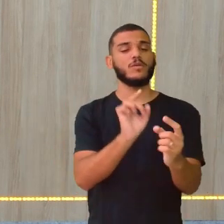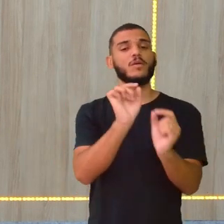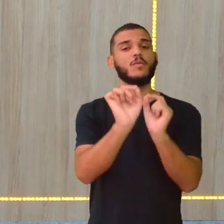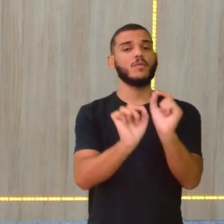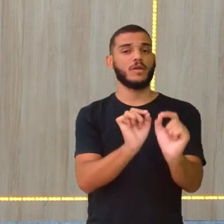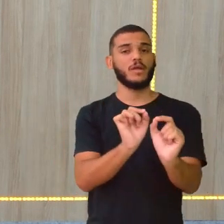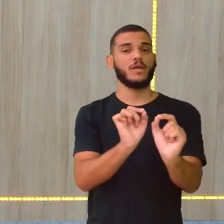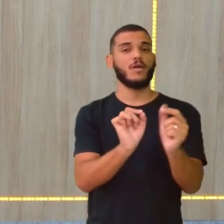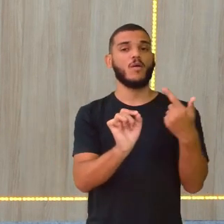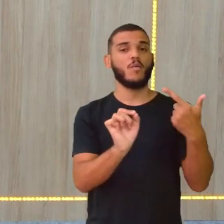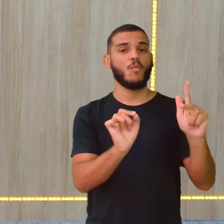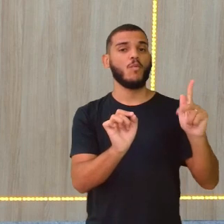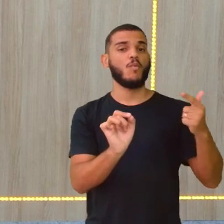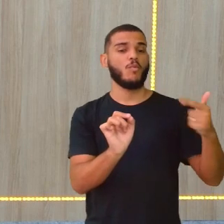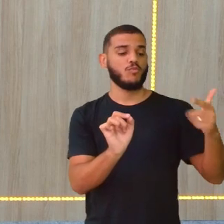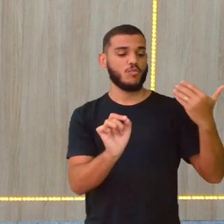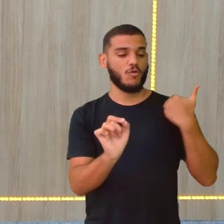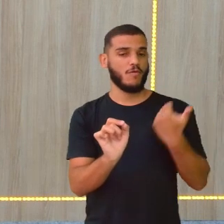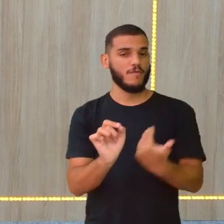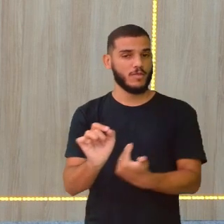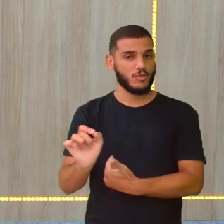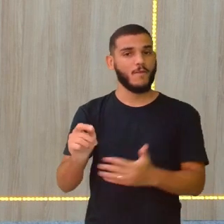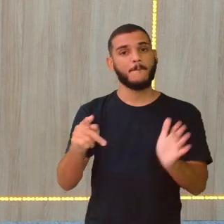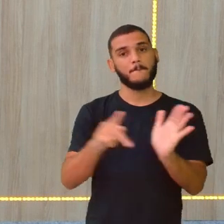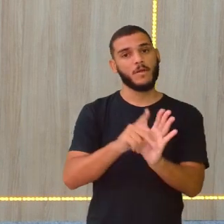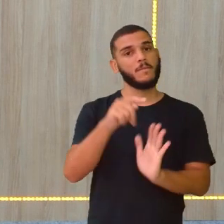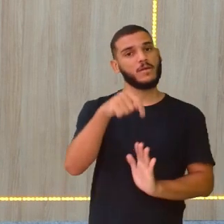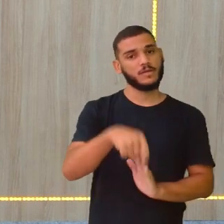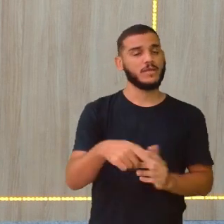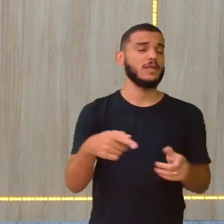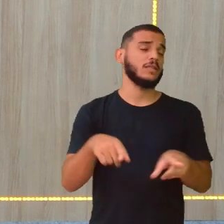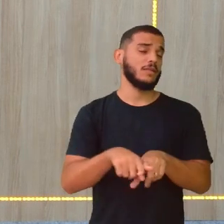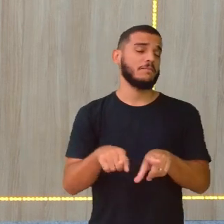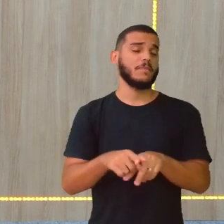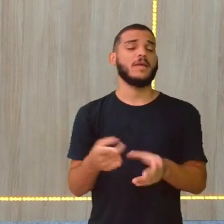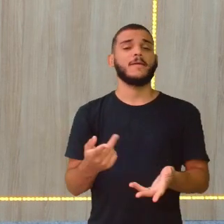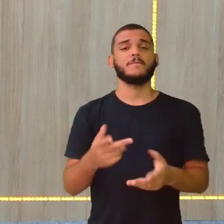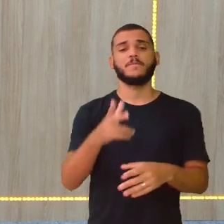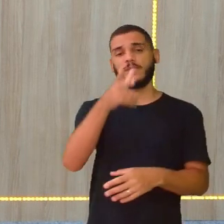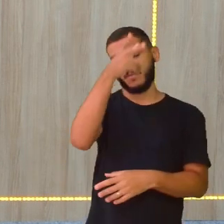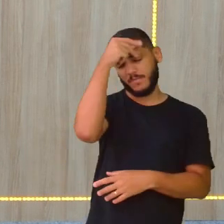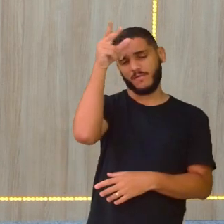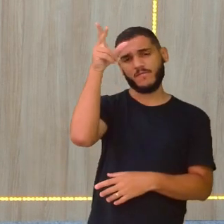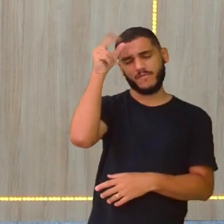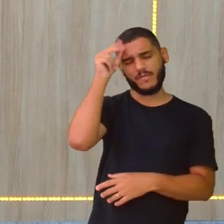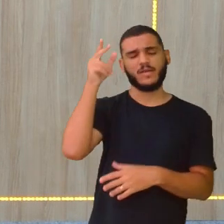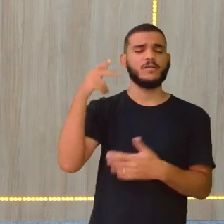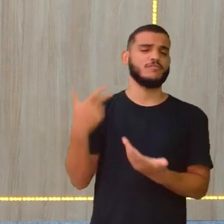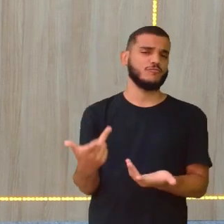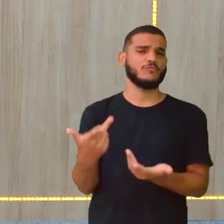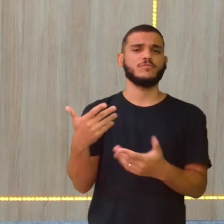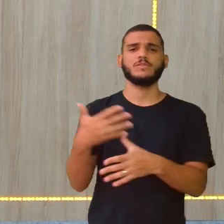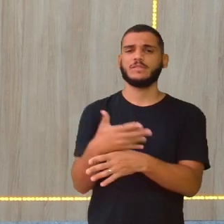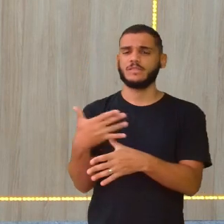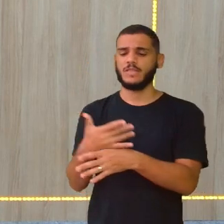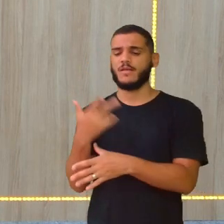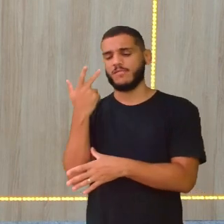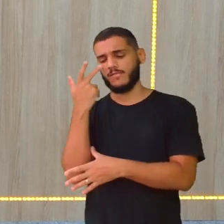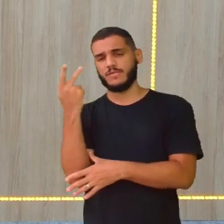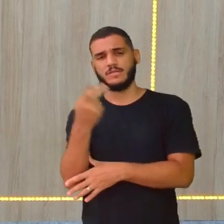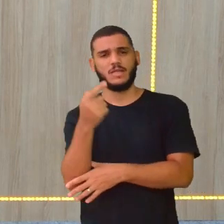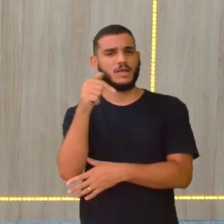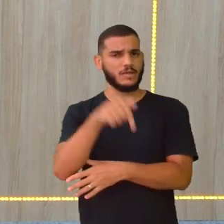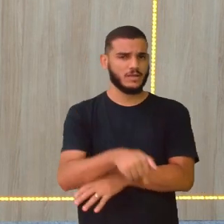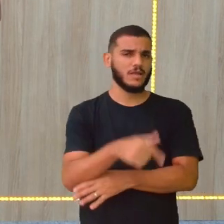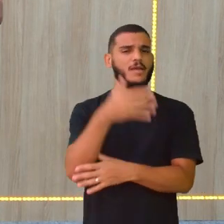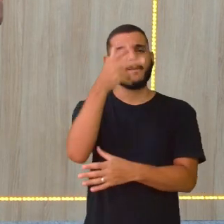procurar o governador do estado, não é? O prefeito, não é? A prefeita de outra cidade, vem procurar o